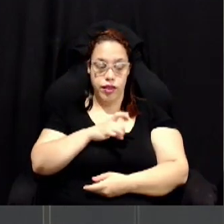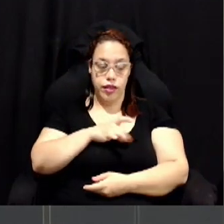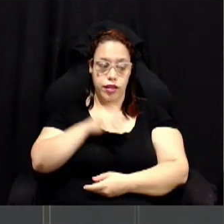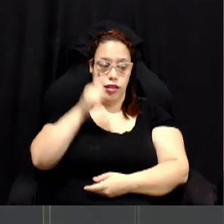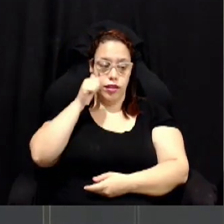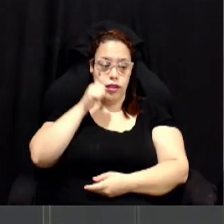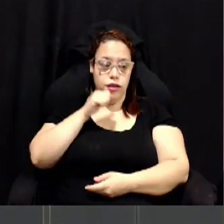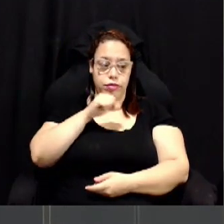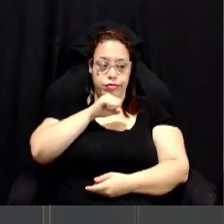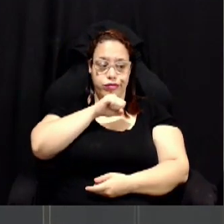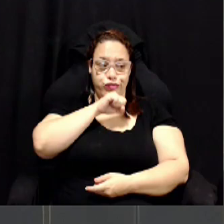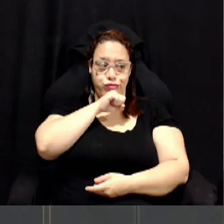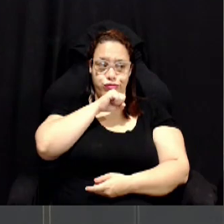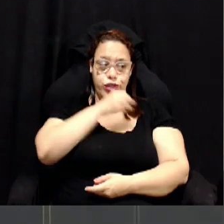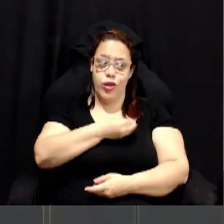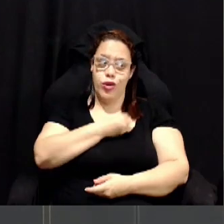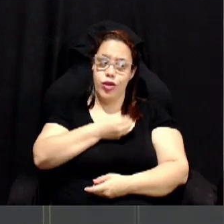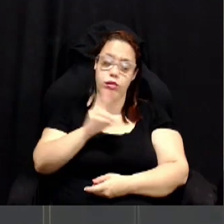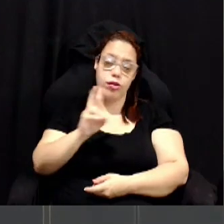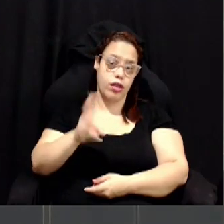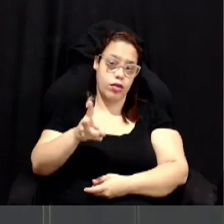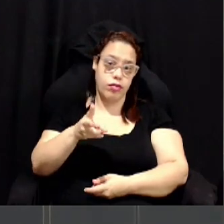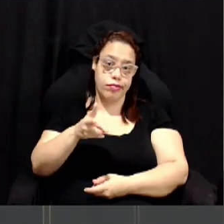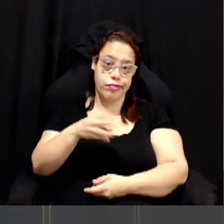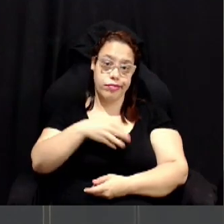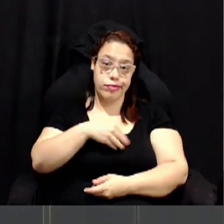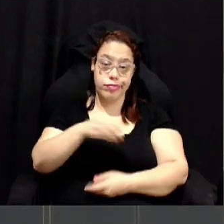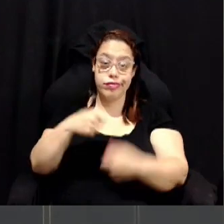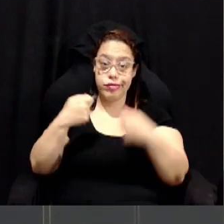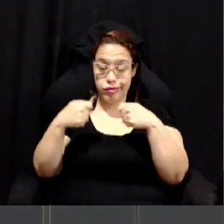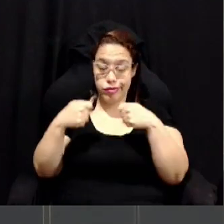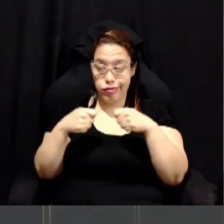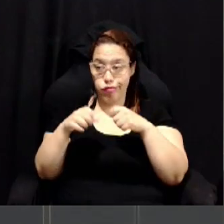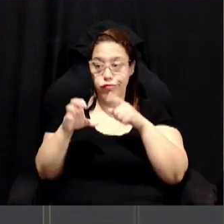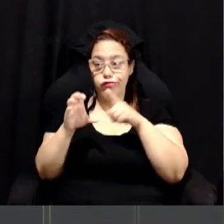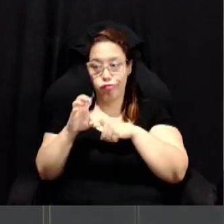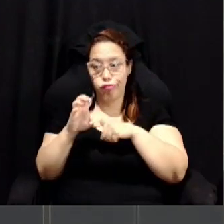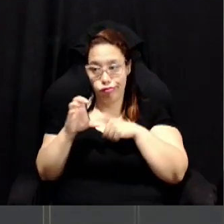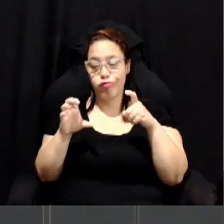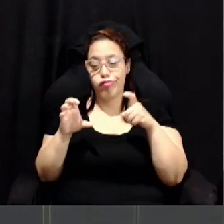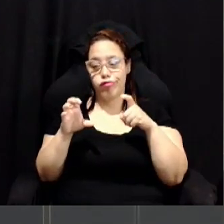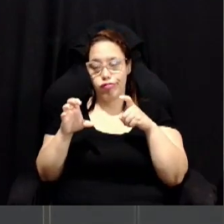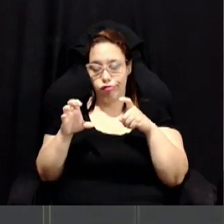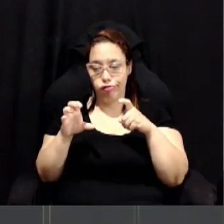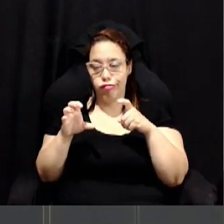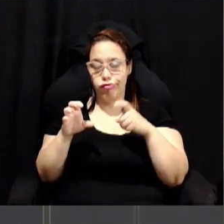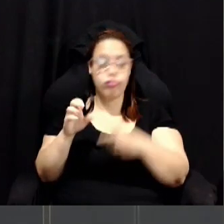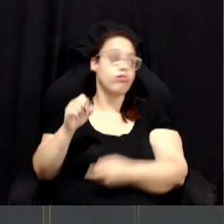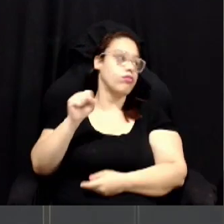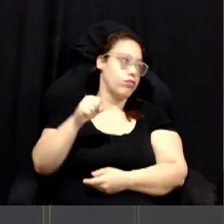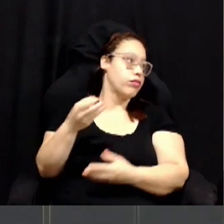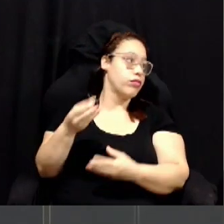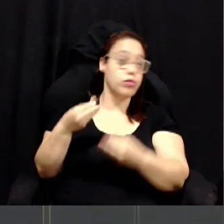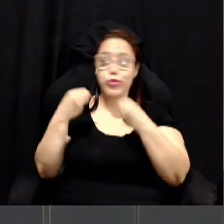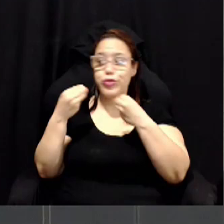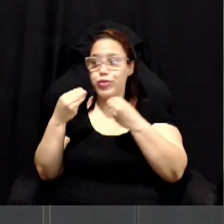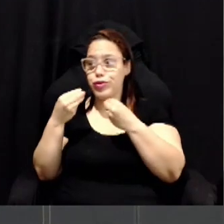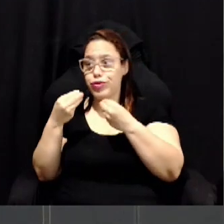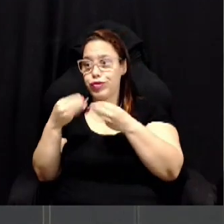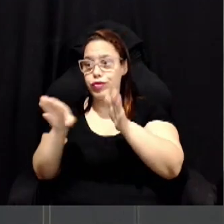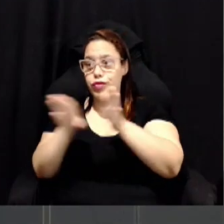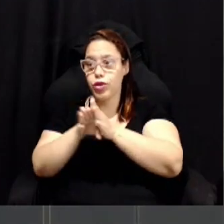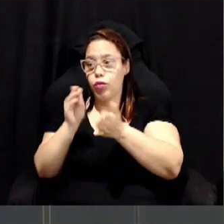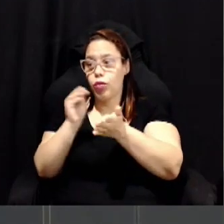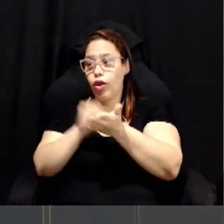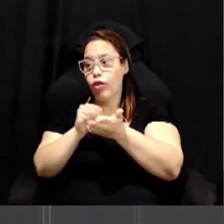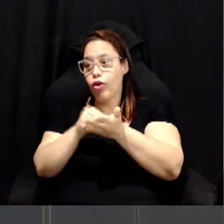para sempre e a minha filha precisa ter certa independência, autonomia, como que vai ser quando eu estiver ausente, né? Sim.